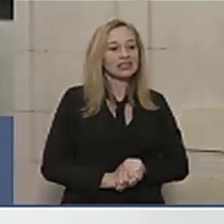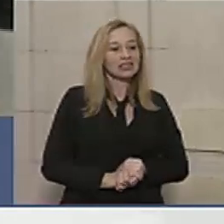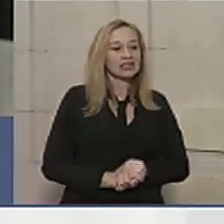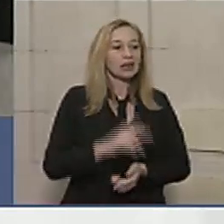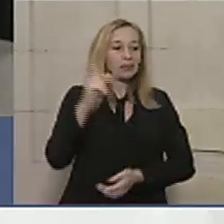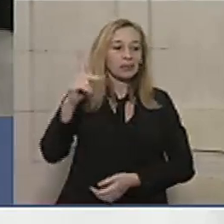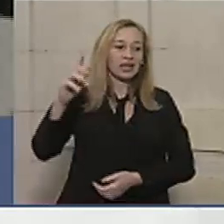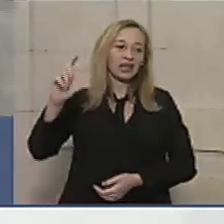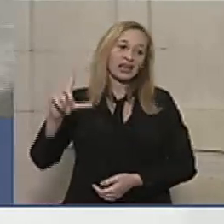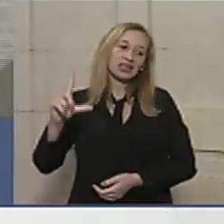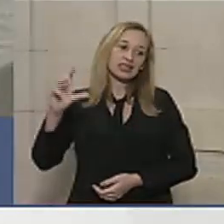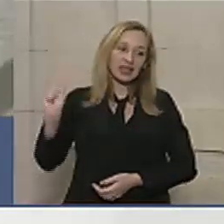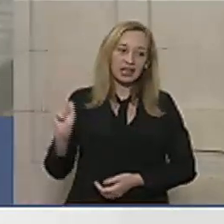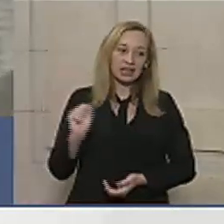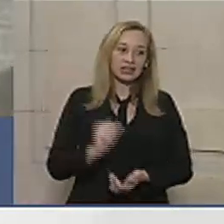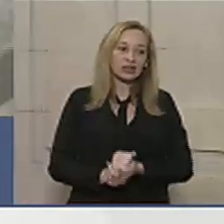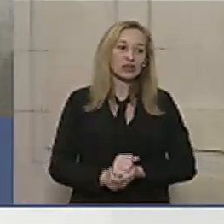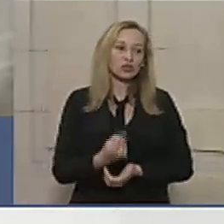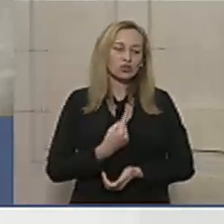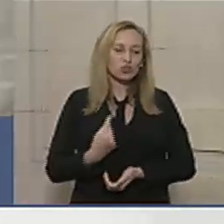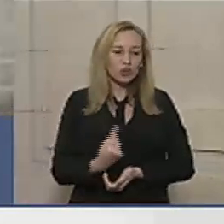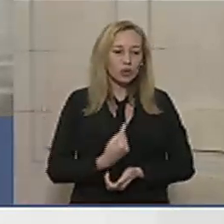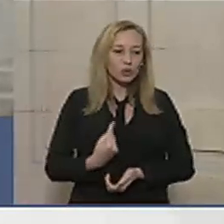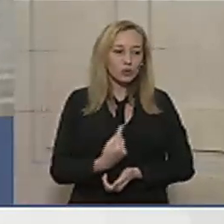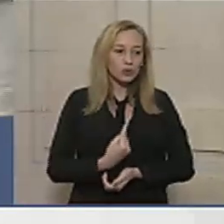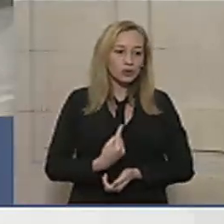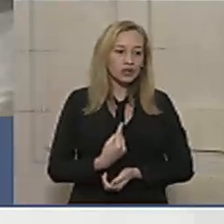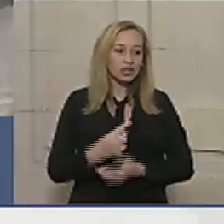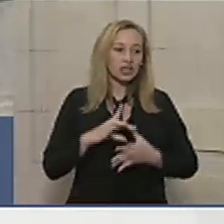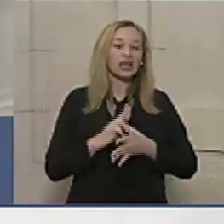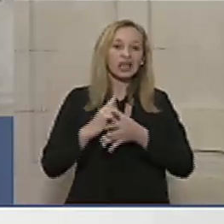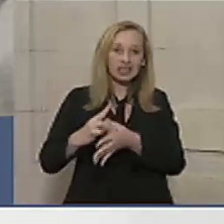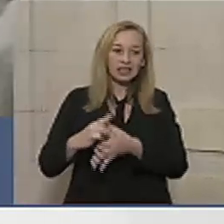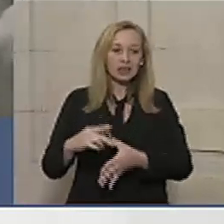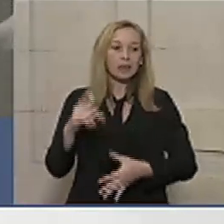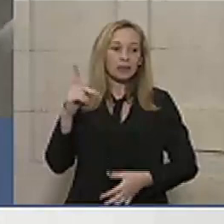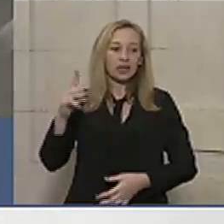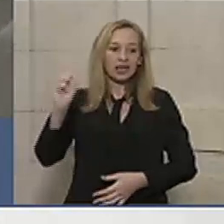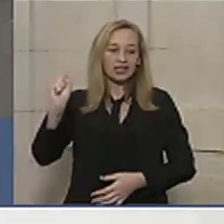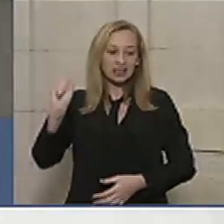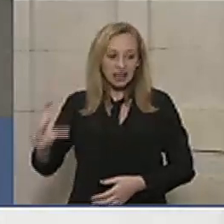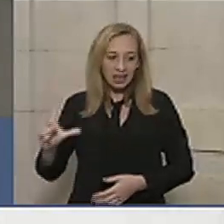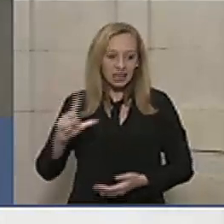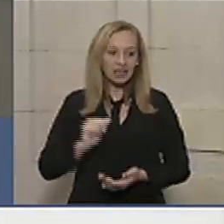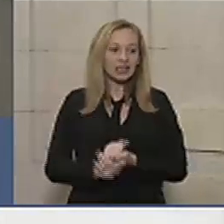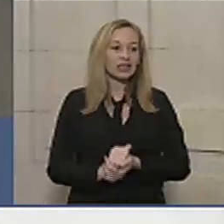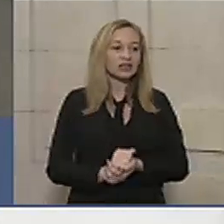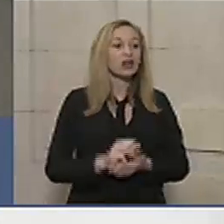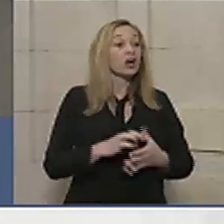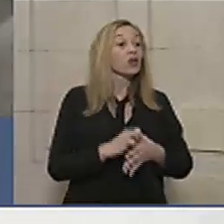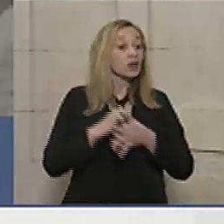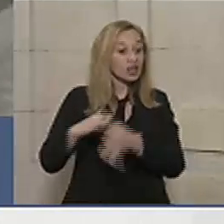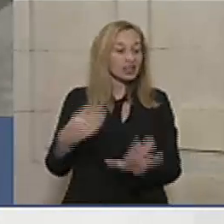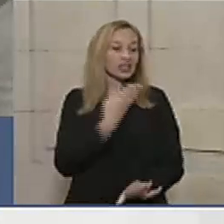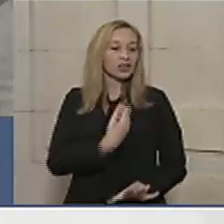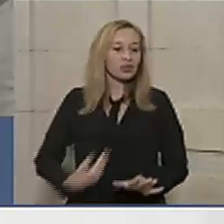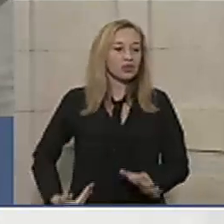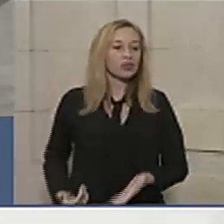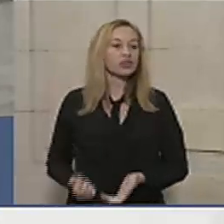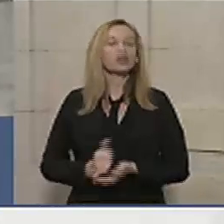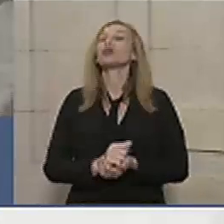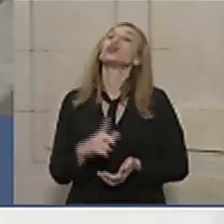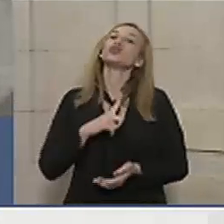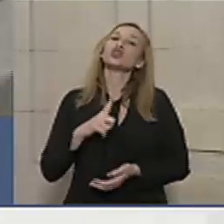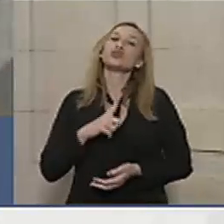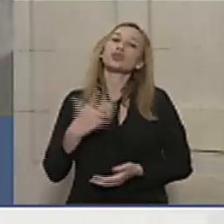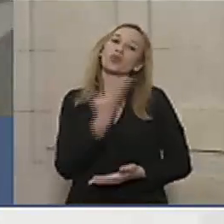bancada do PSL, o nosso líder do PSL, ao líder de governo. Eu estive com